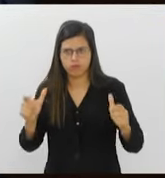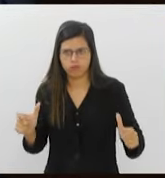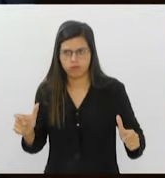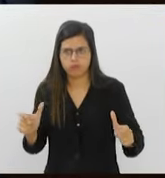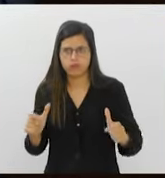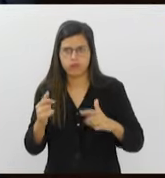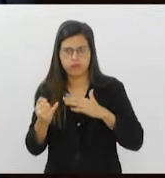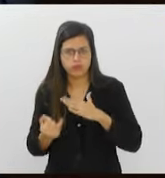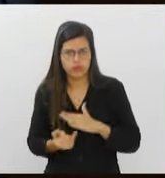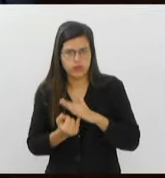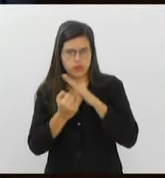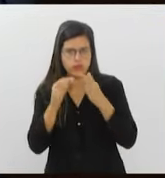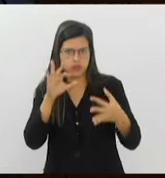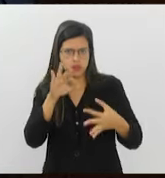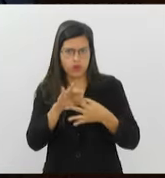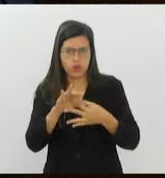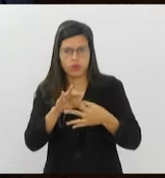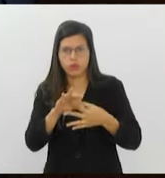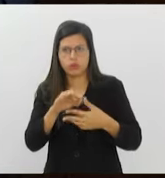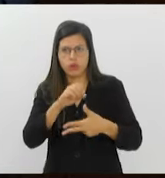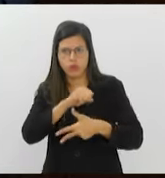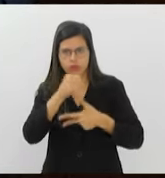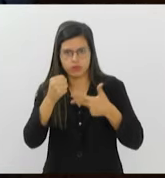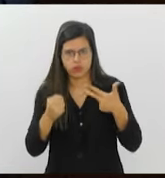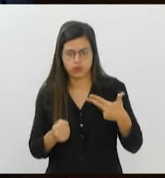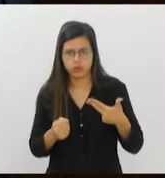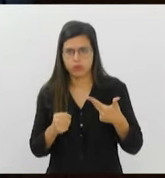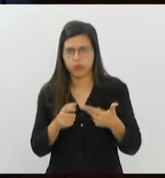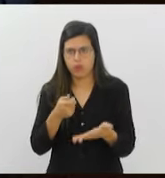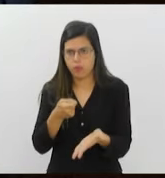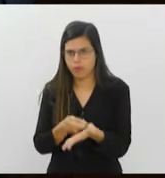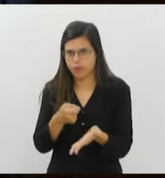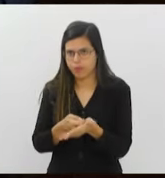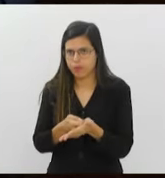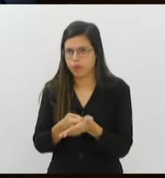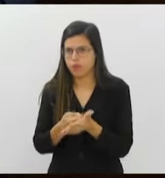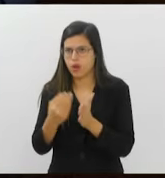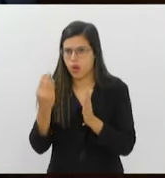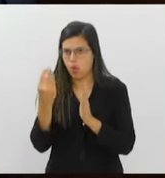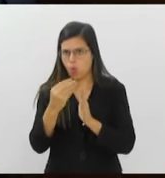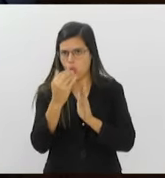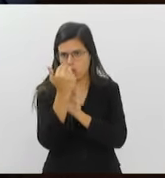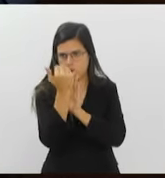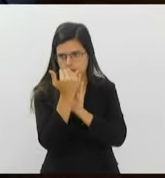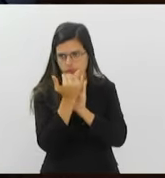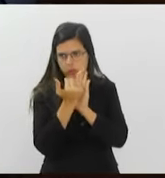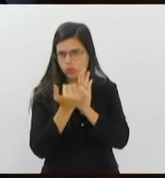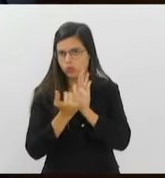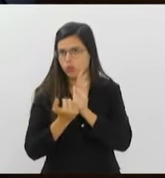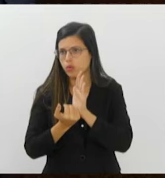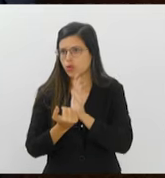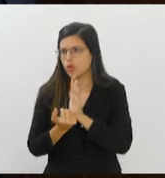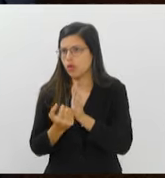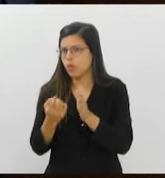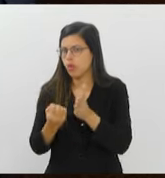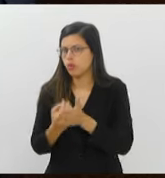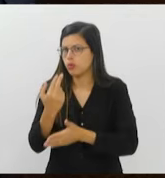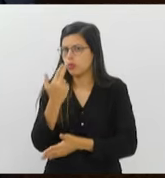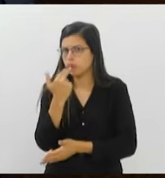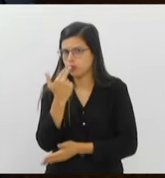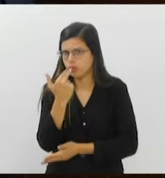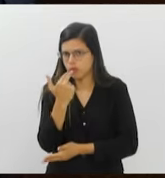instituições vinculadas ao poder público, obrigadas a incluir nos cardápios produzidos pelos